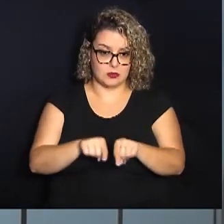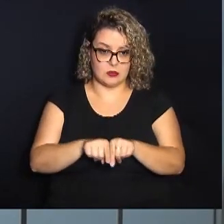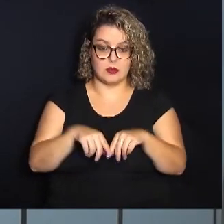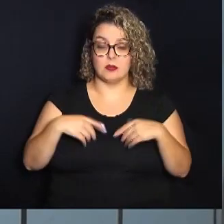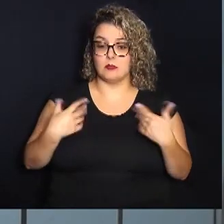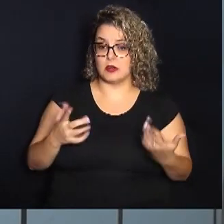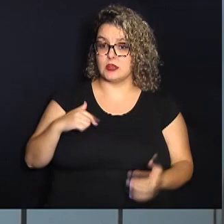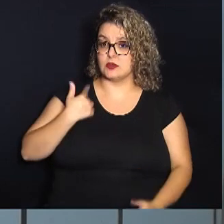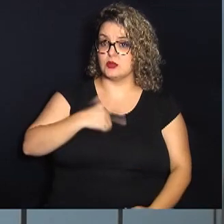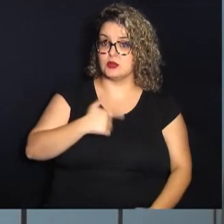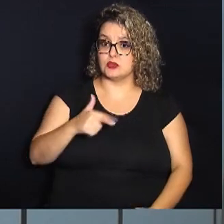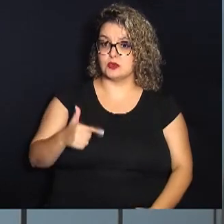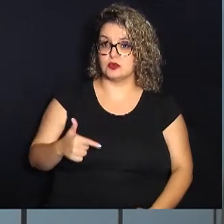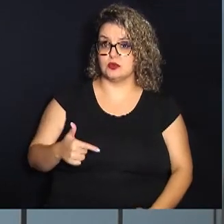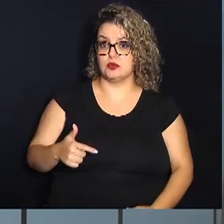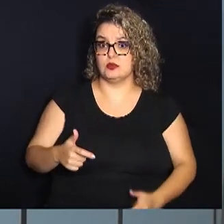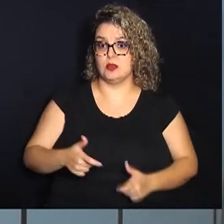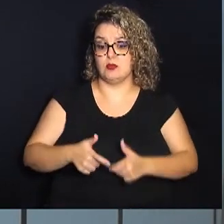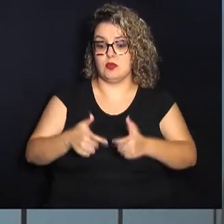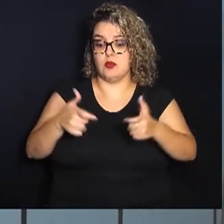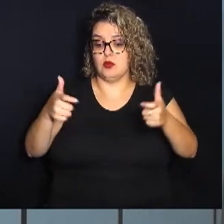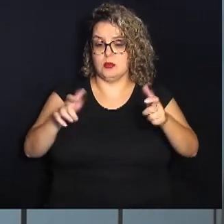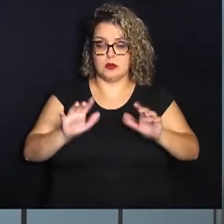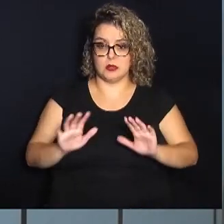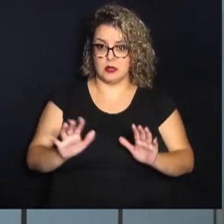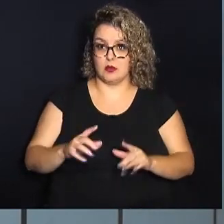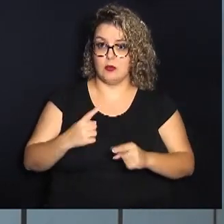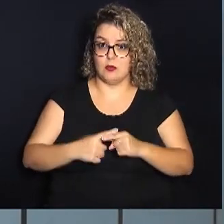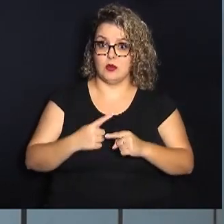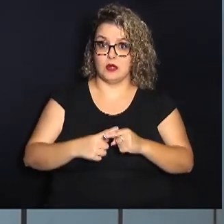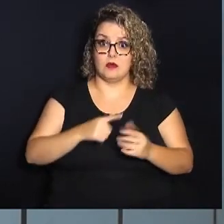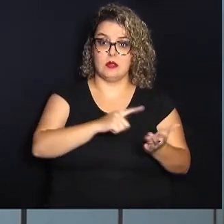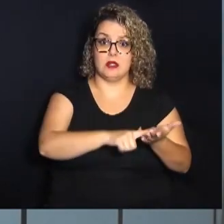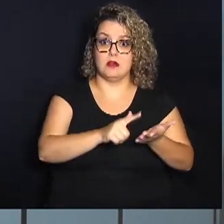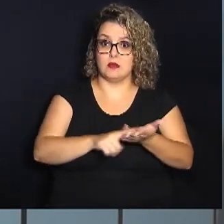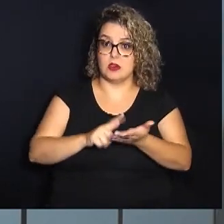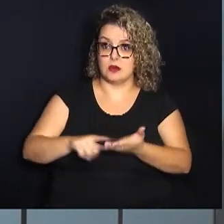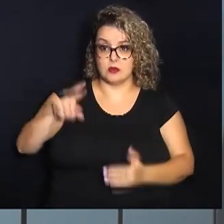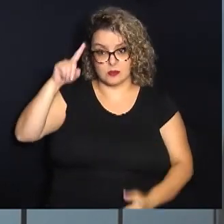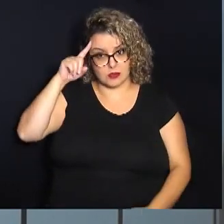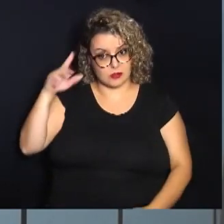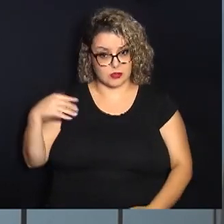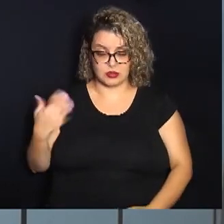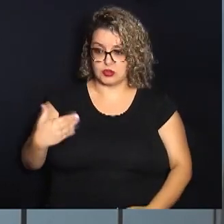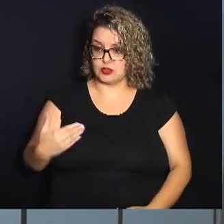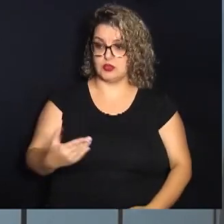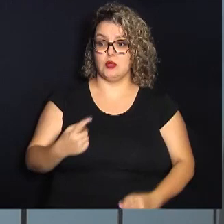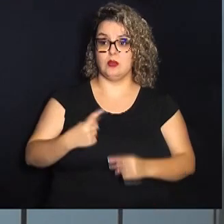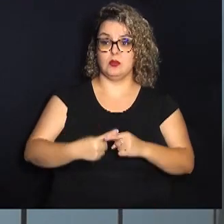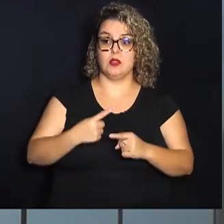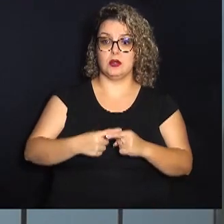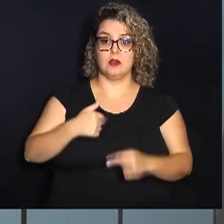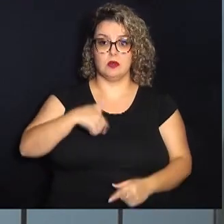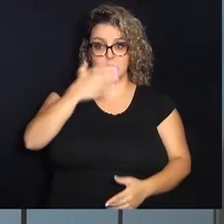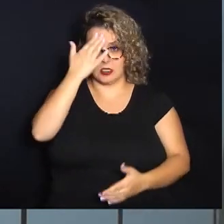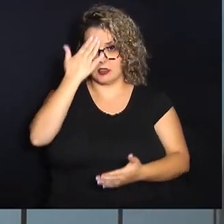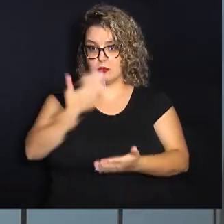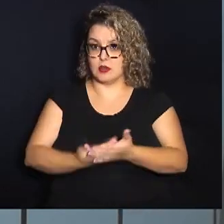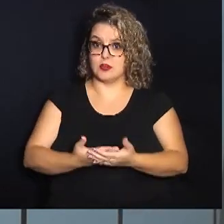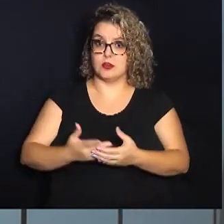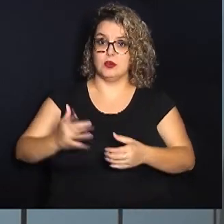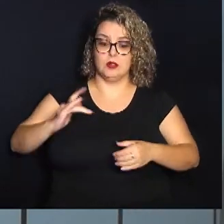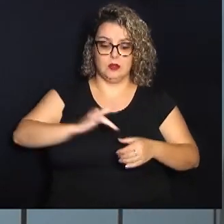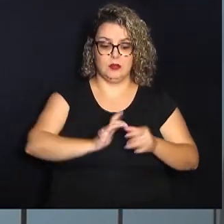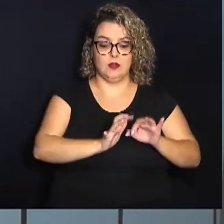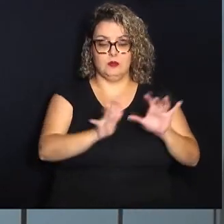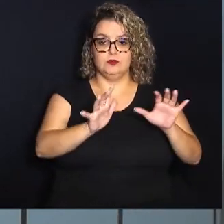nós não temos uma incidência muito grande, porque a gente faz limpeza diariamente. Porque eu acredito que a dengue é uma responsabilidade de